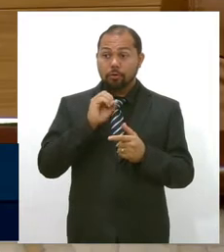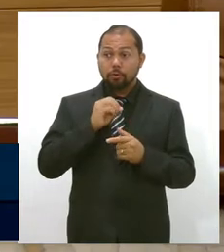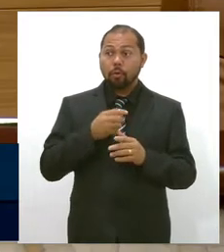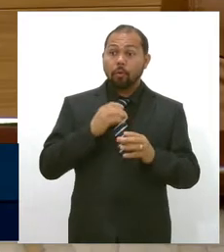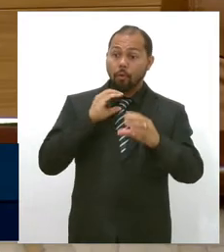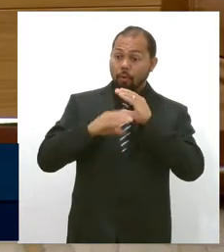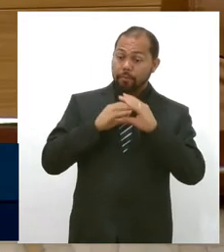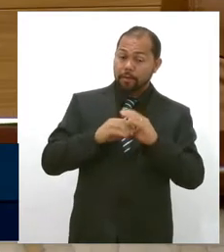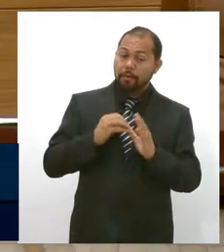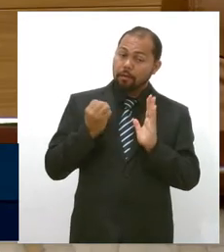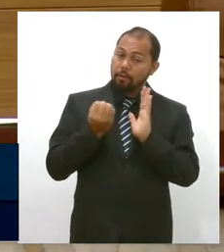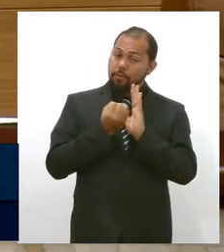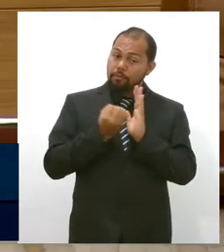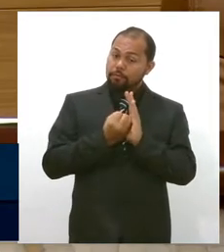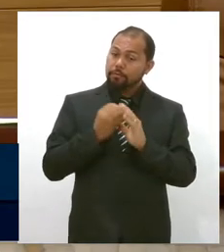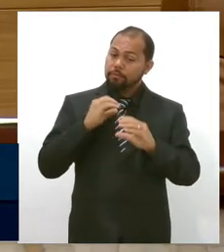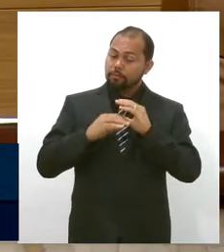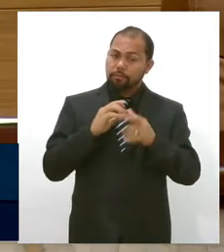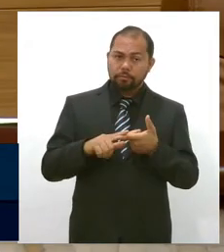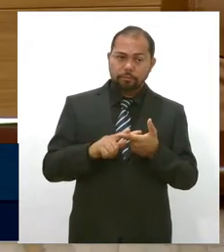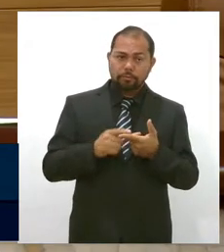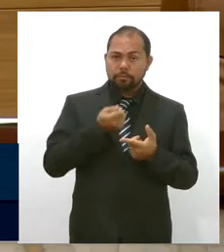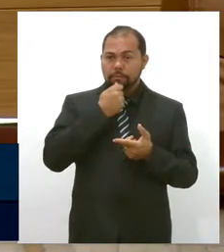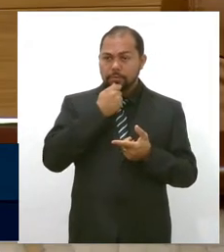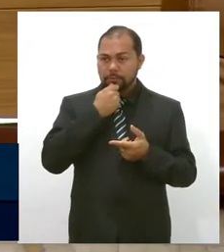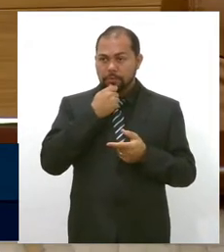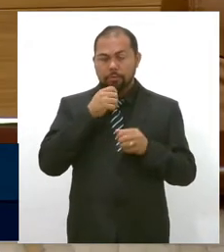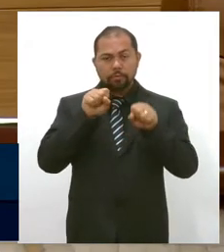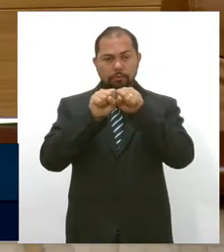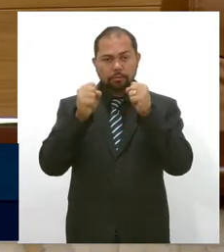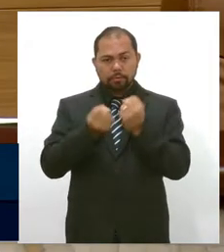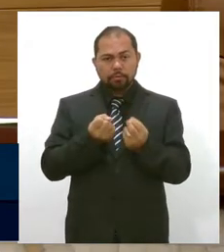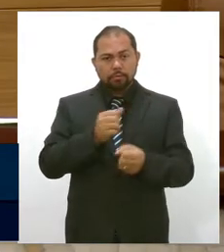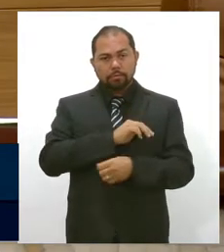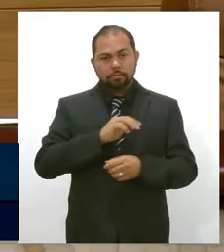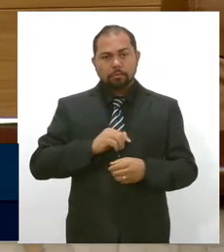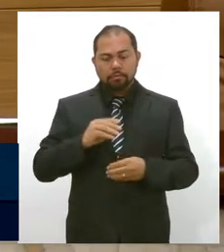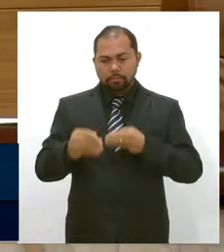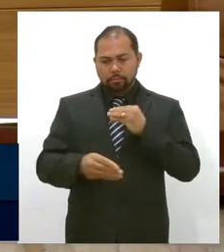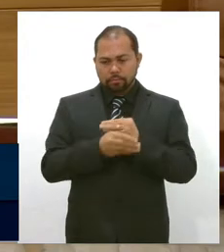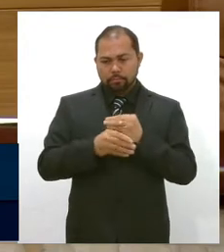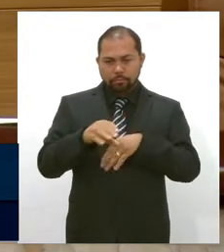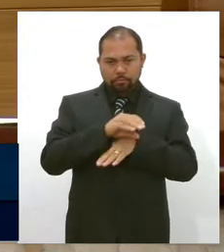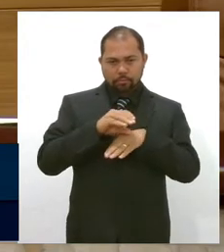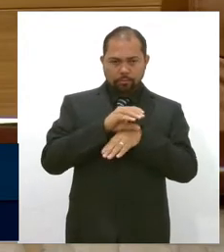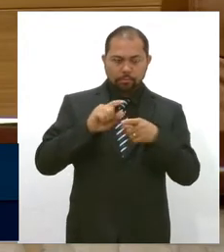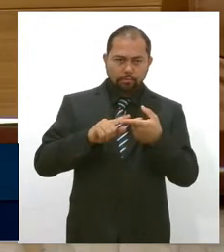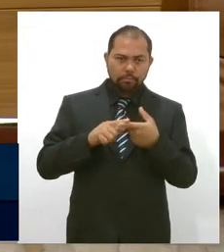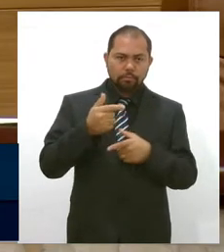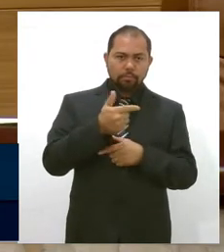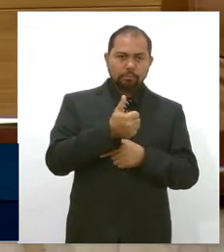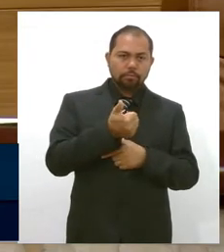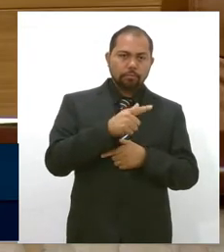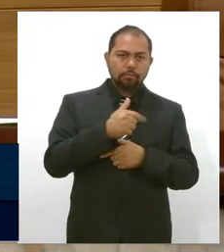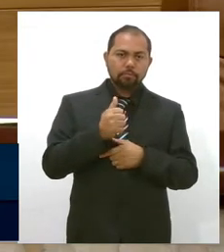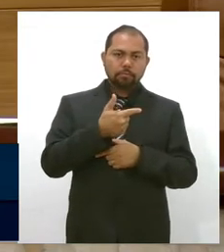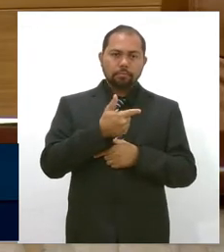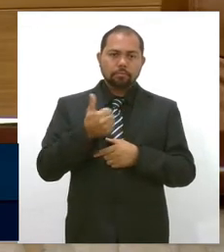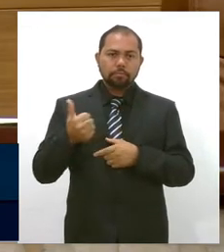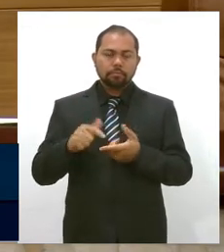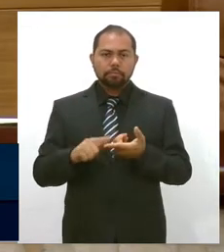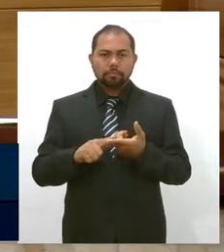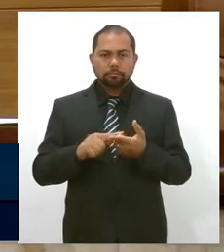Senado Federal a proposta de emenda à Constituição de número 12, 2021, que altera o artigo 13 da Constituição